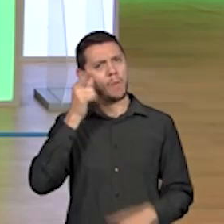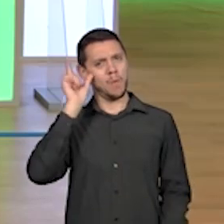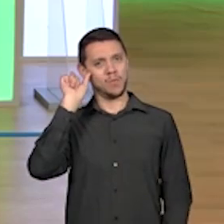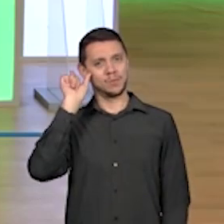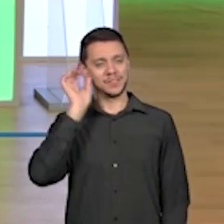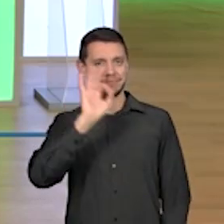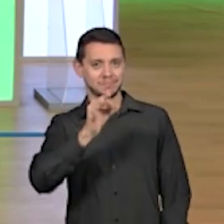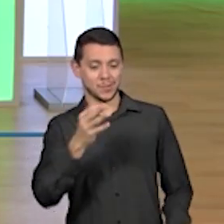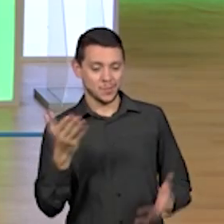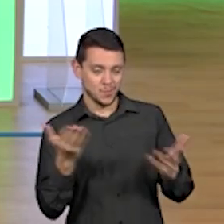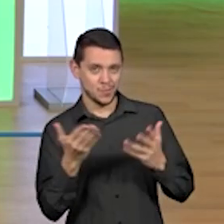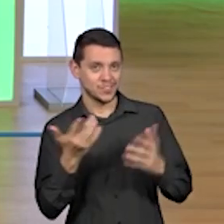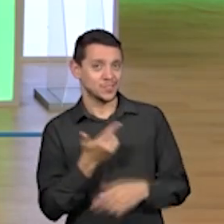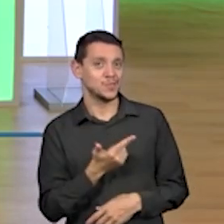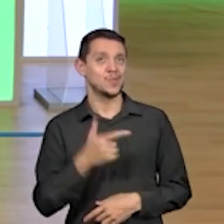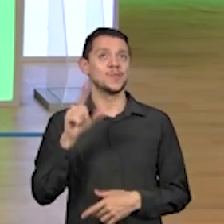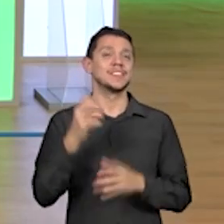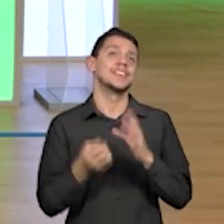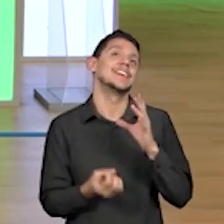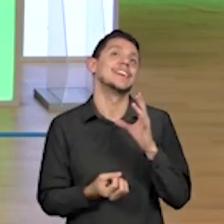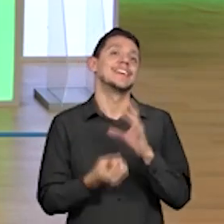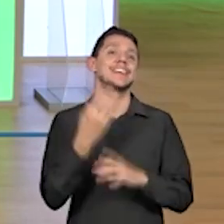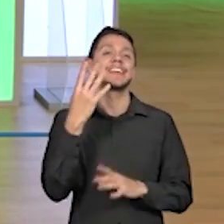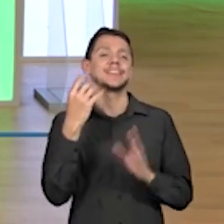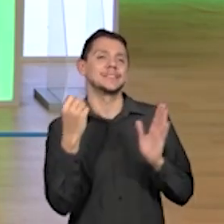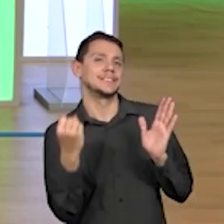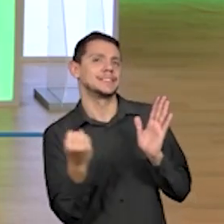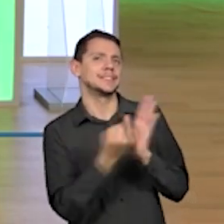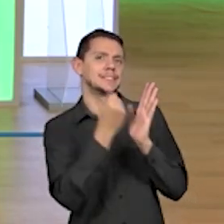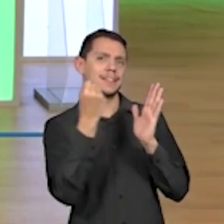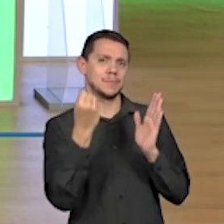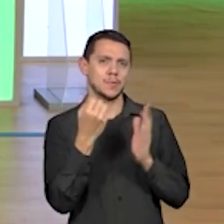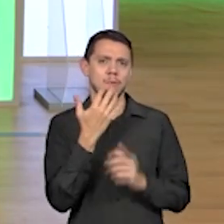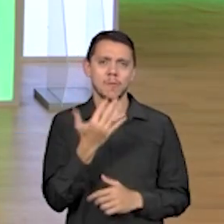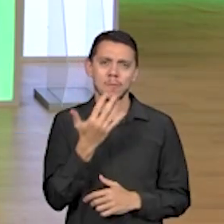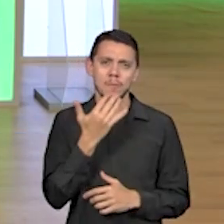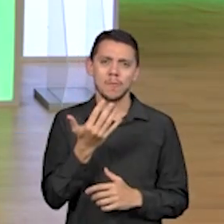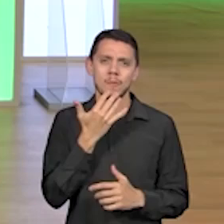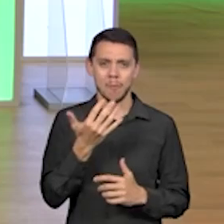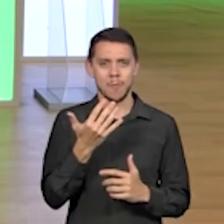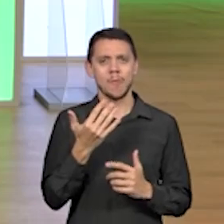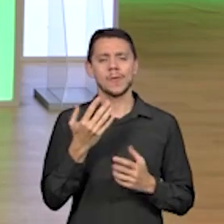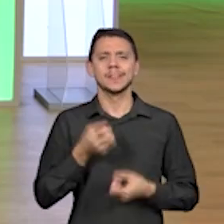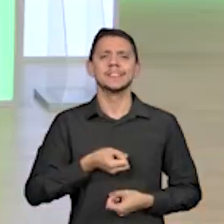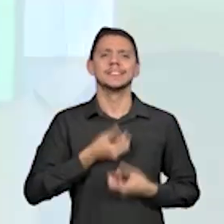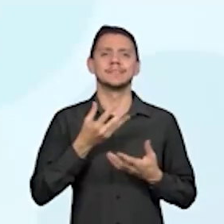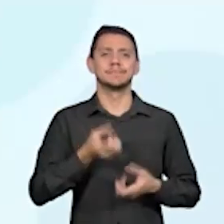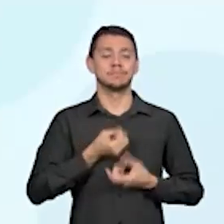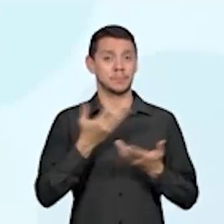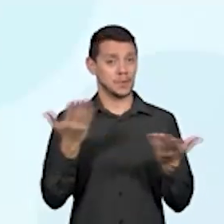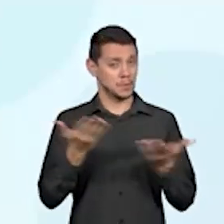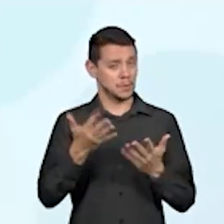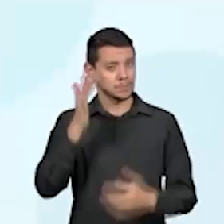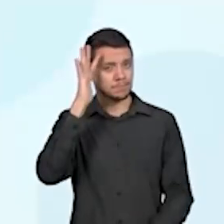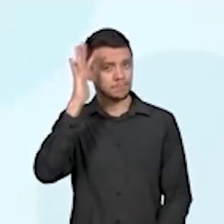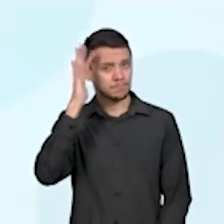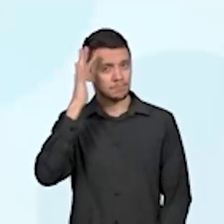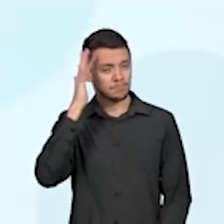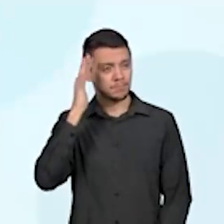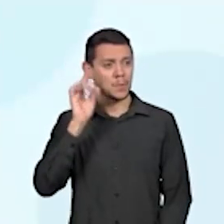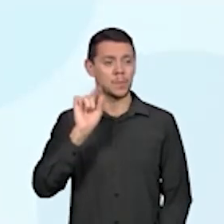expressões. Temos outra. Vamos à tirinha de hoje? Vamos, professor. Vamos criar símbolos e expressões. Agora que pensamos em balões,